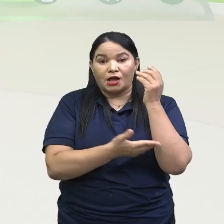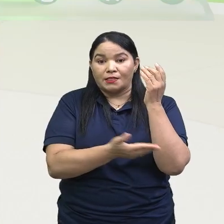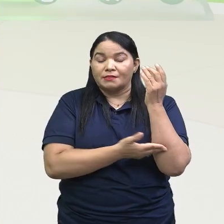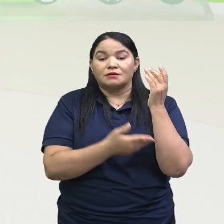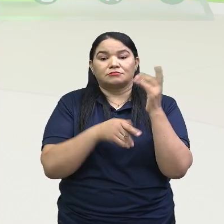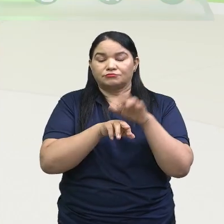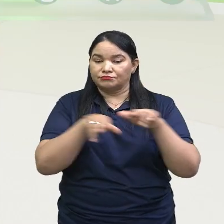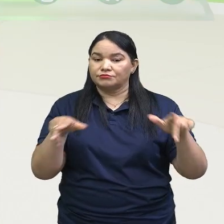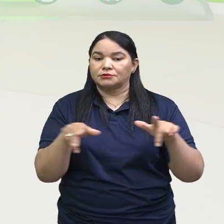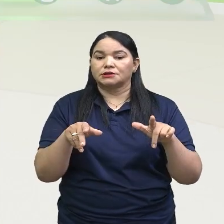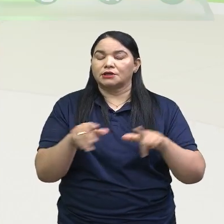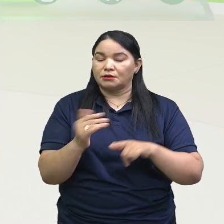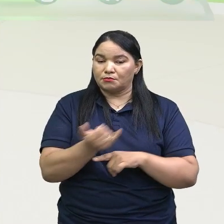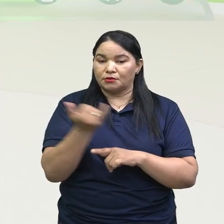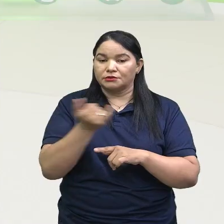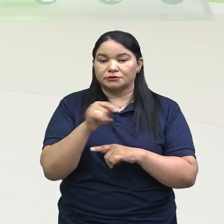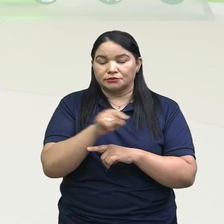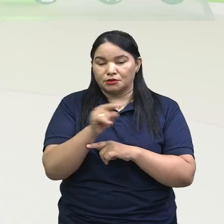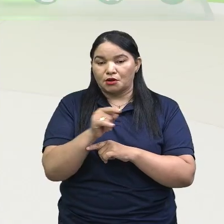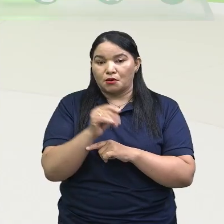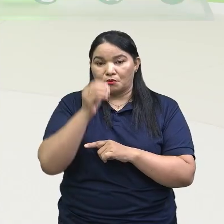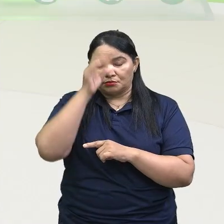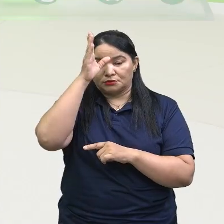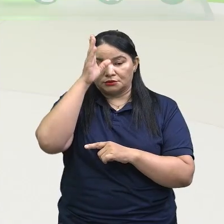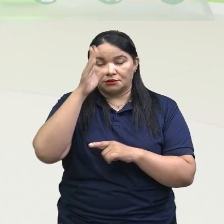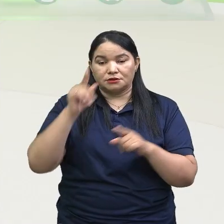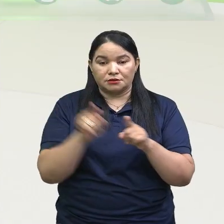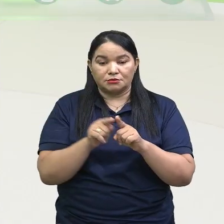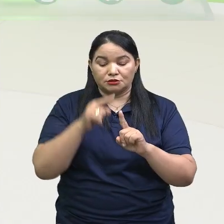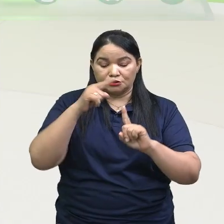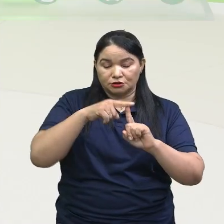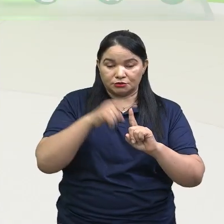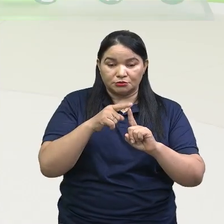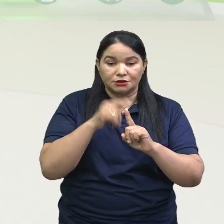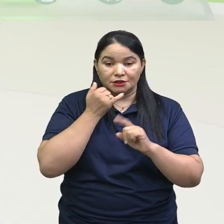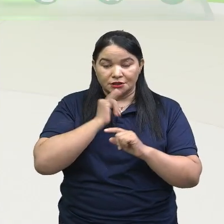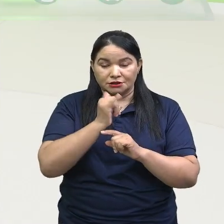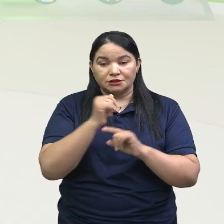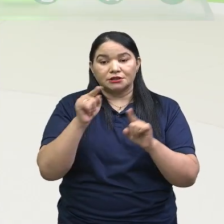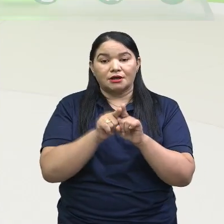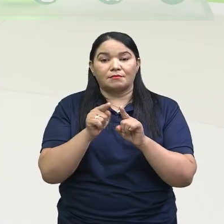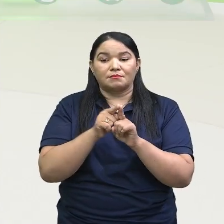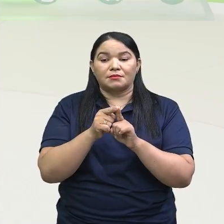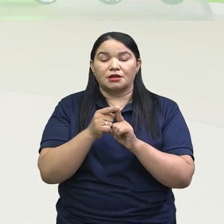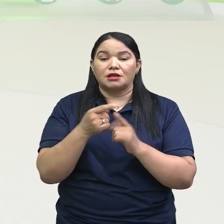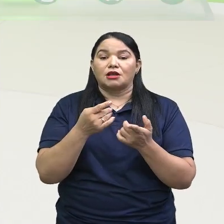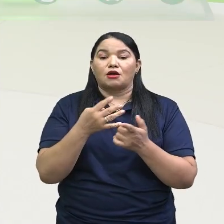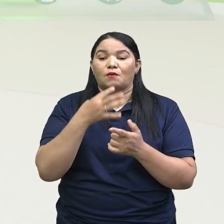muito importante a gente ter esse conhecimento, né, dessas fontes alternativas de energia e também conhecer